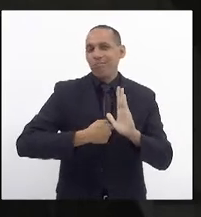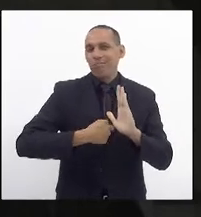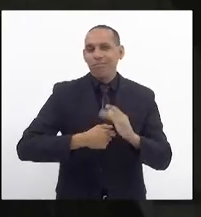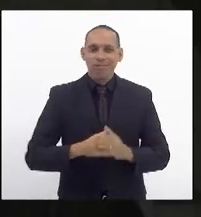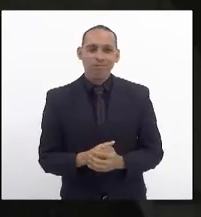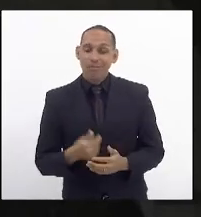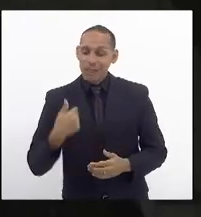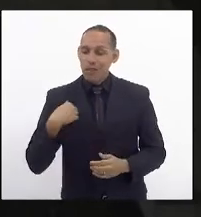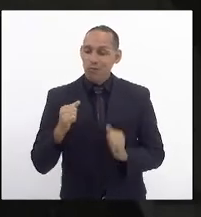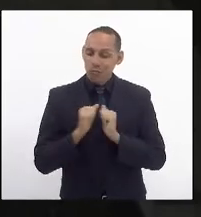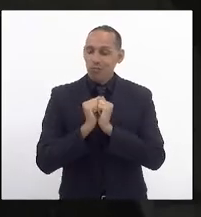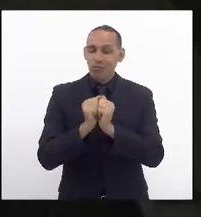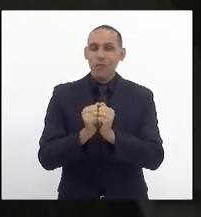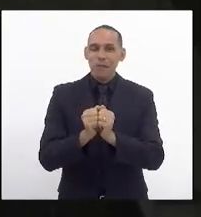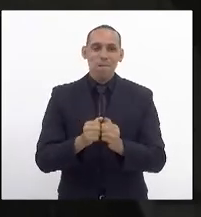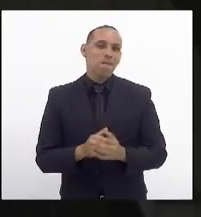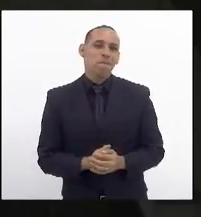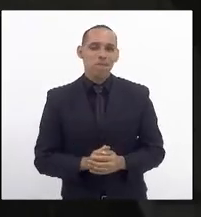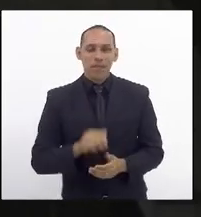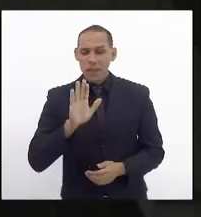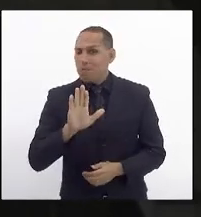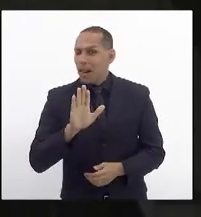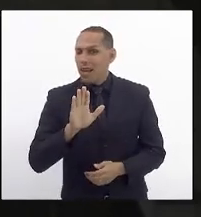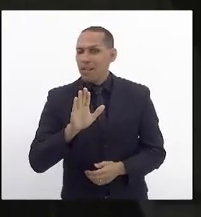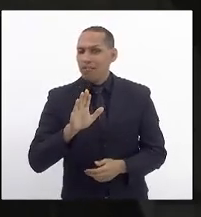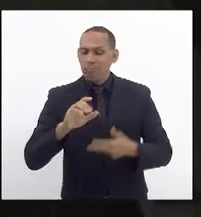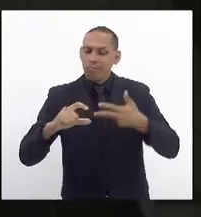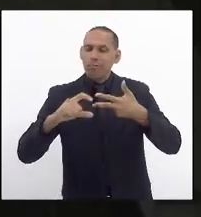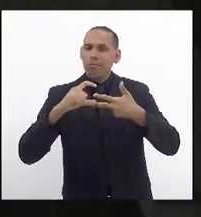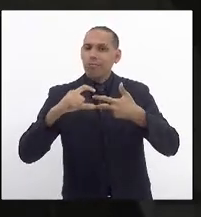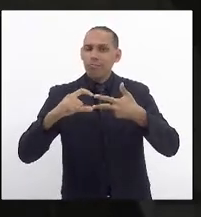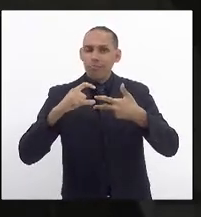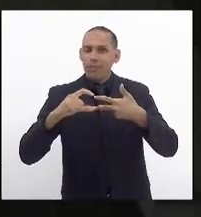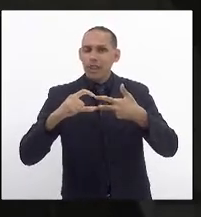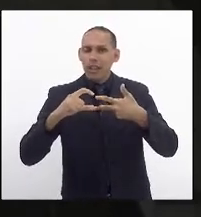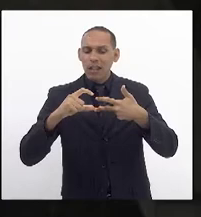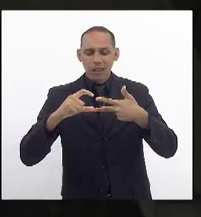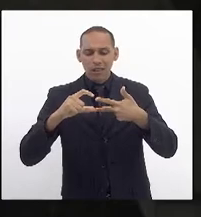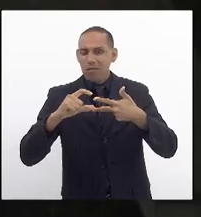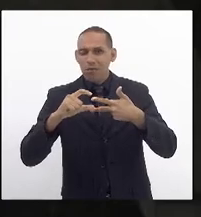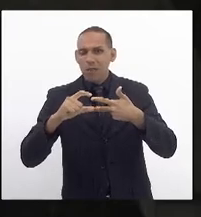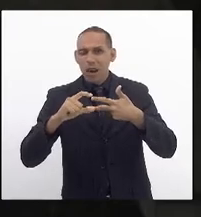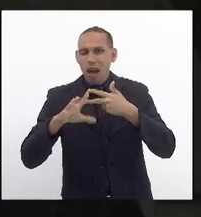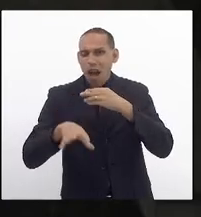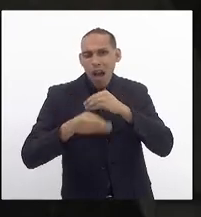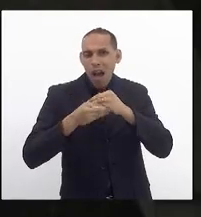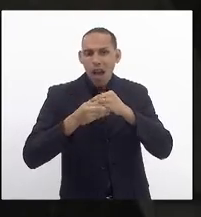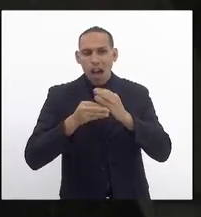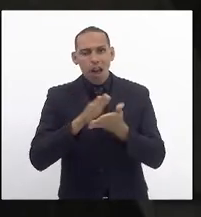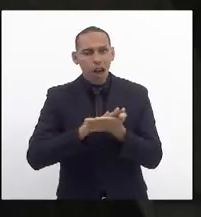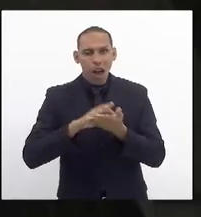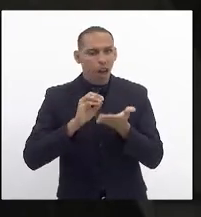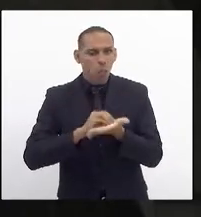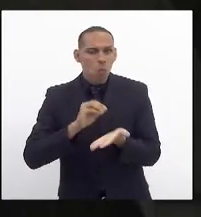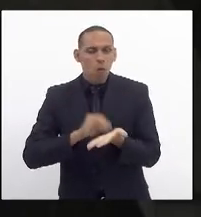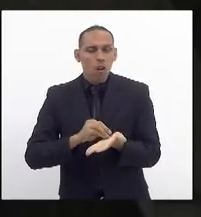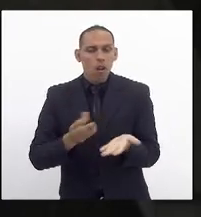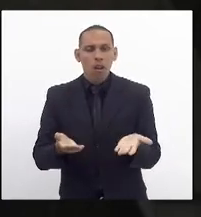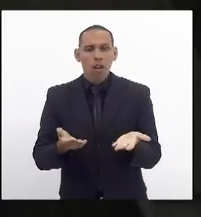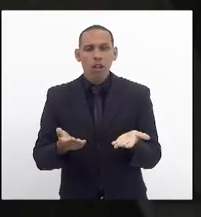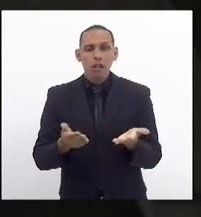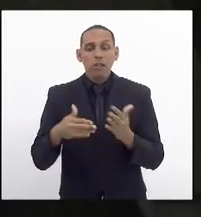eu participei mas o poder executivo não há implementou e finalmente